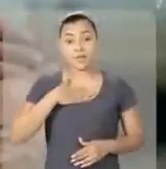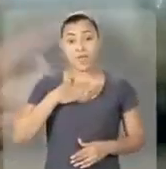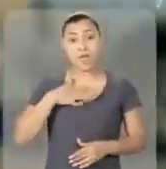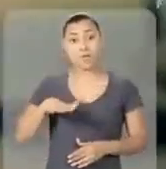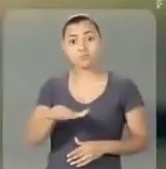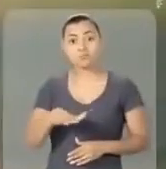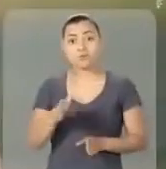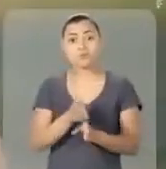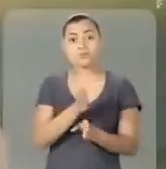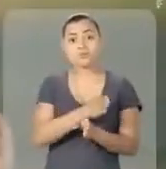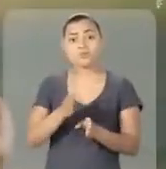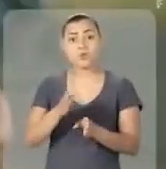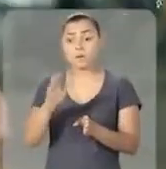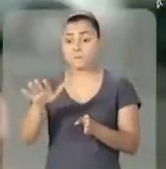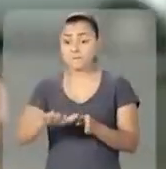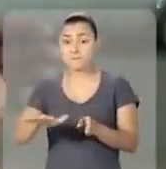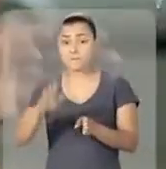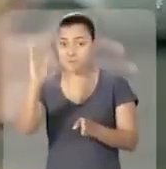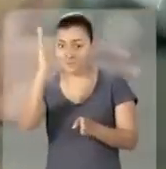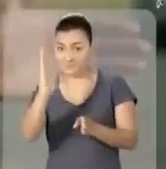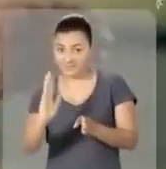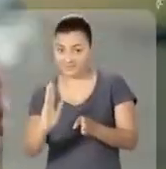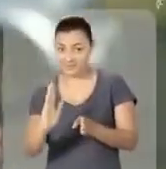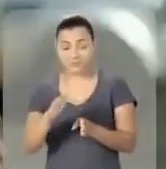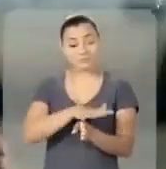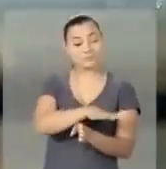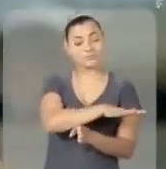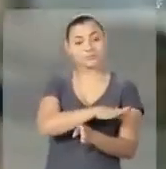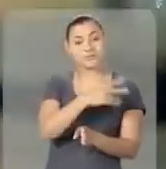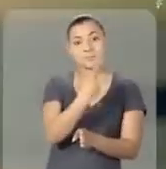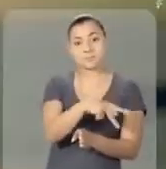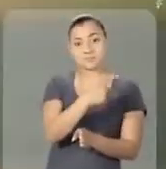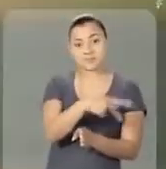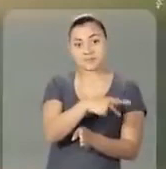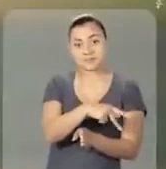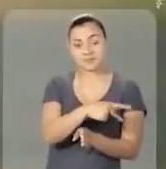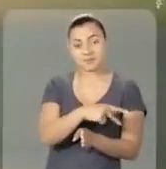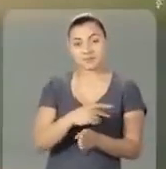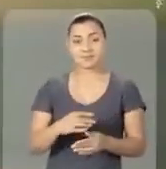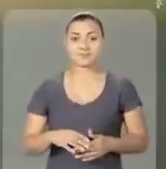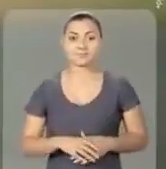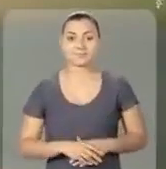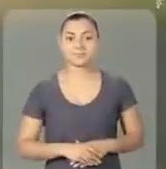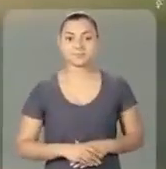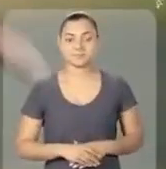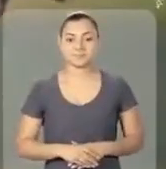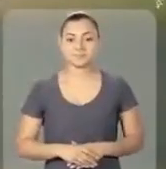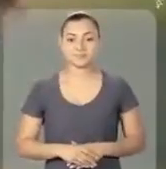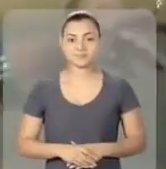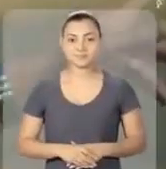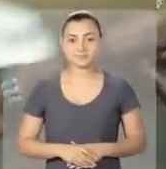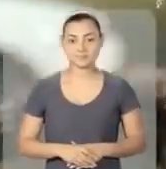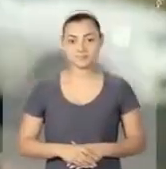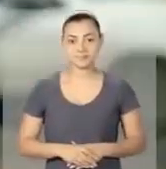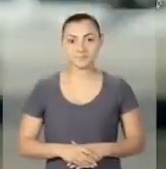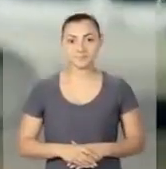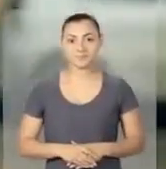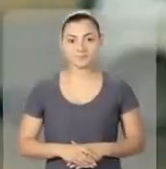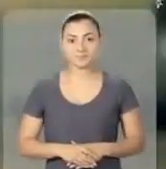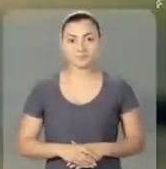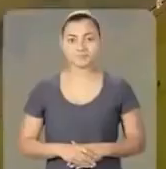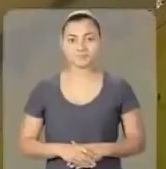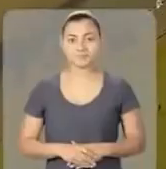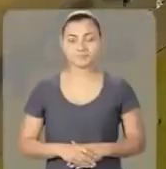Estou na linha que divide os dois países. Do lado de cada avenida é Brasil, onde nós estamos. Do outro lado é